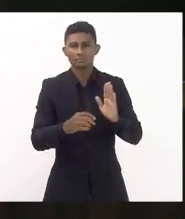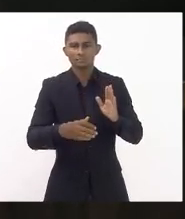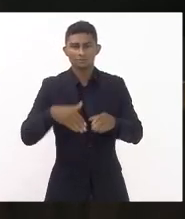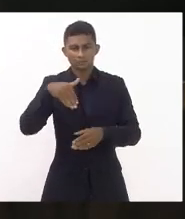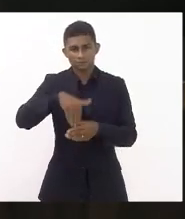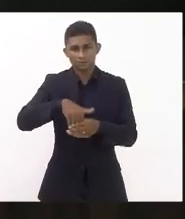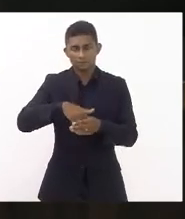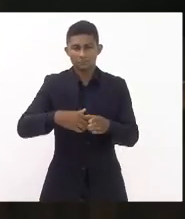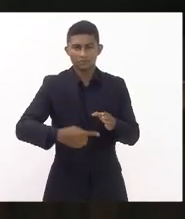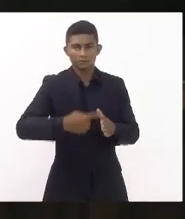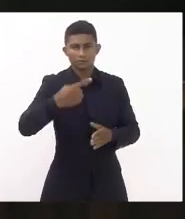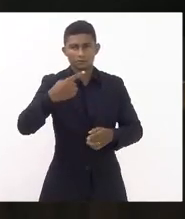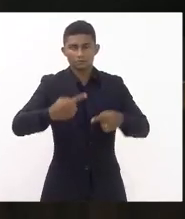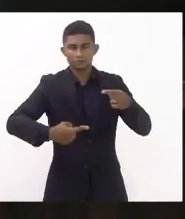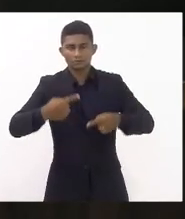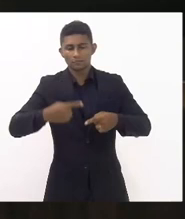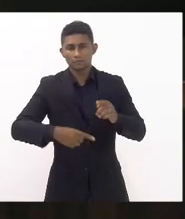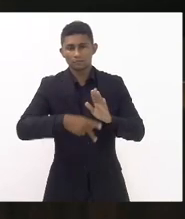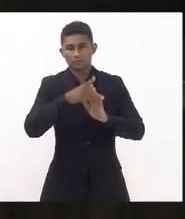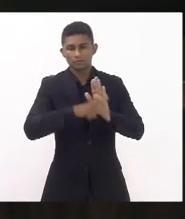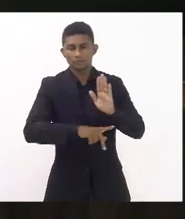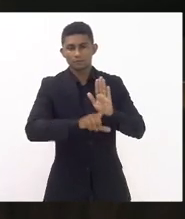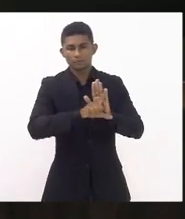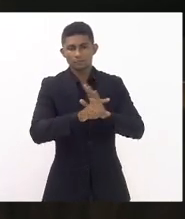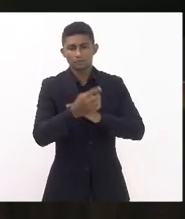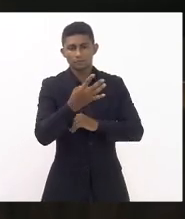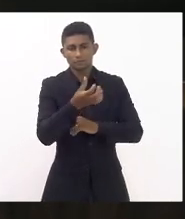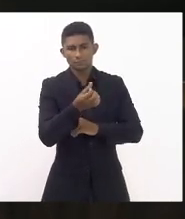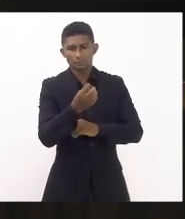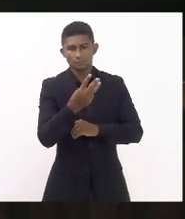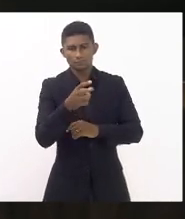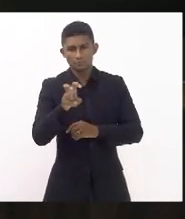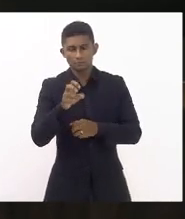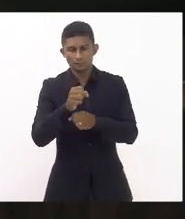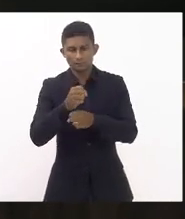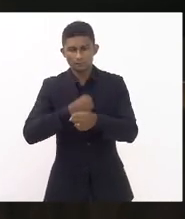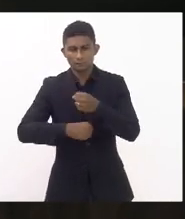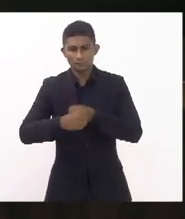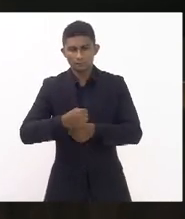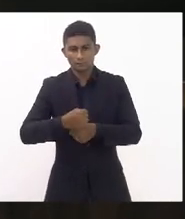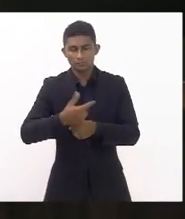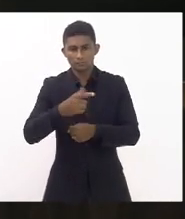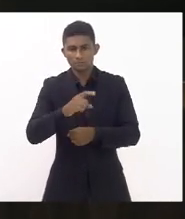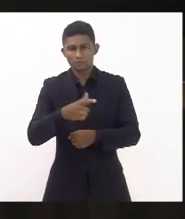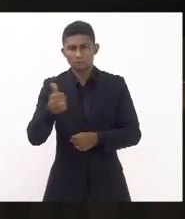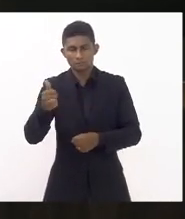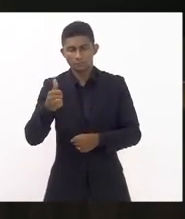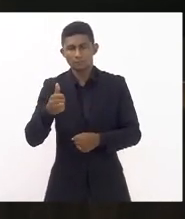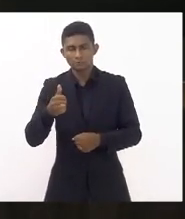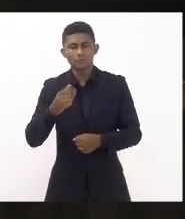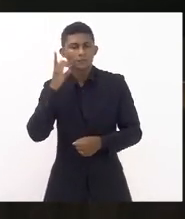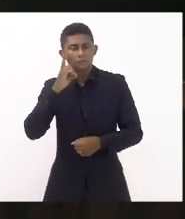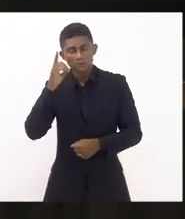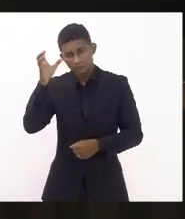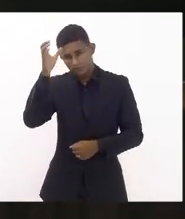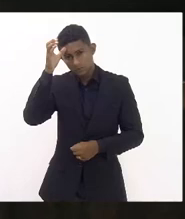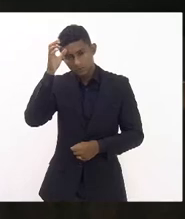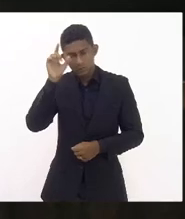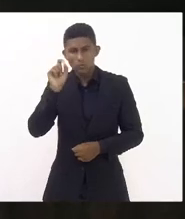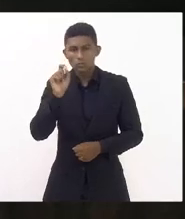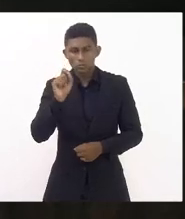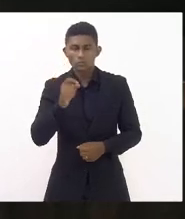votação e primeira discussão, projeto de lei número 4635 de 2021, de autoria da deputada Tia Ju, que dispõe sobre